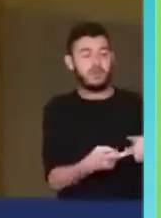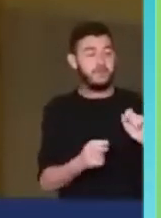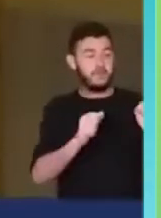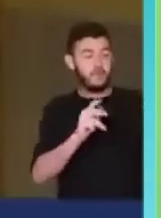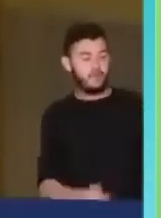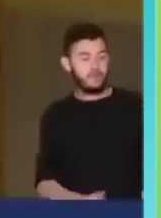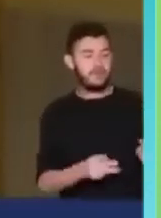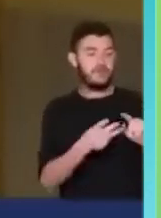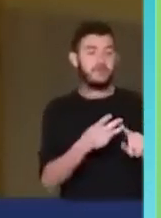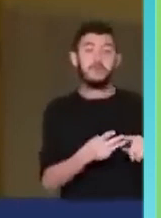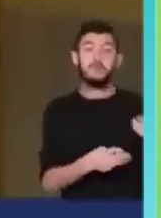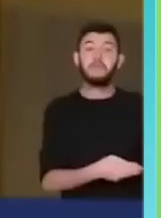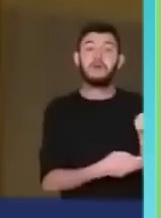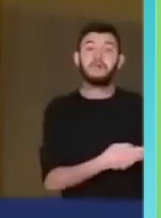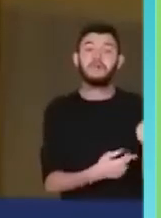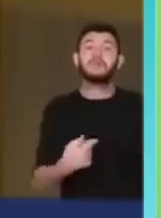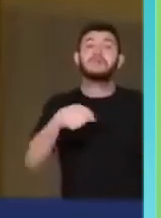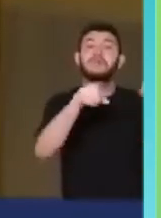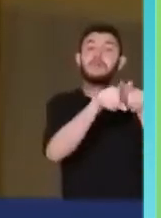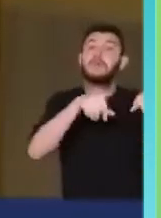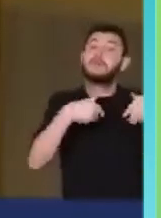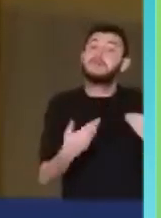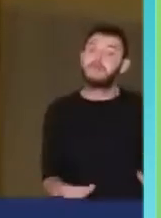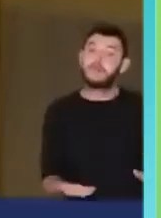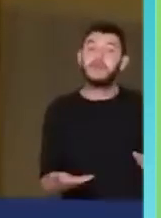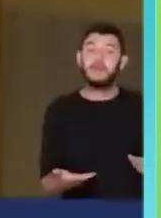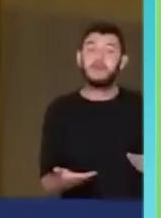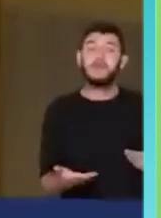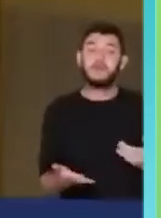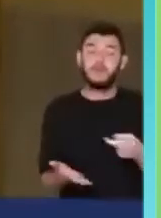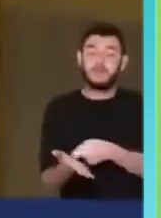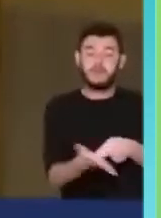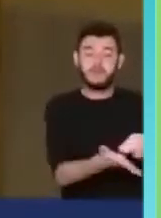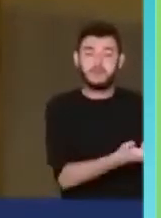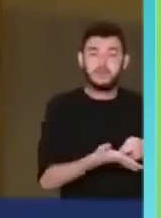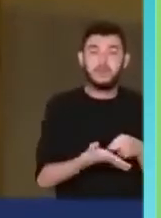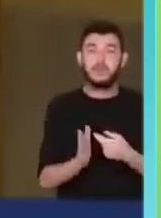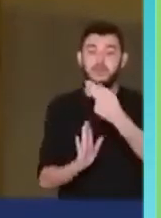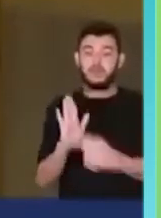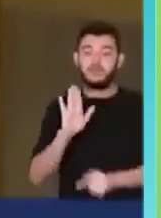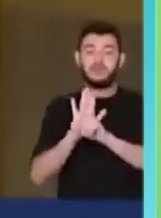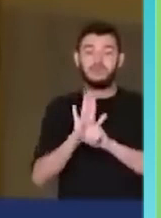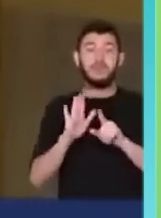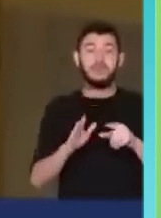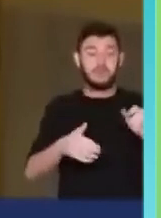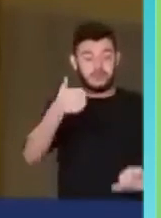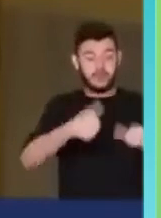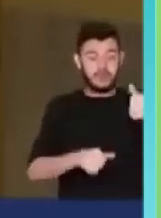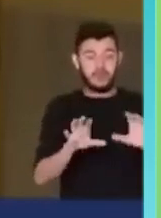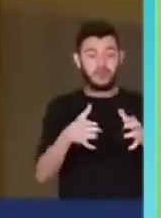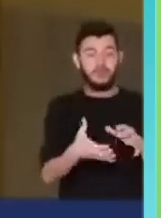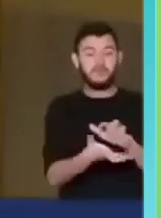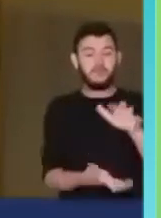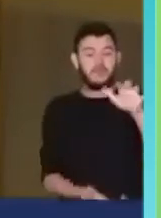dos pensionistas Oi e aí exige que o PL passe pela comissão do Idoso pela comissão do